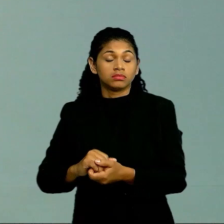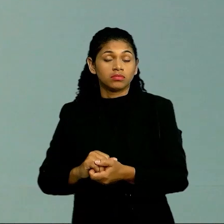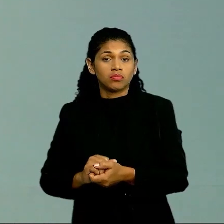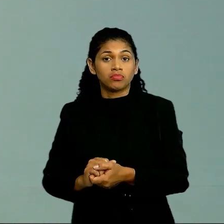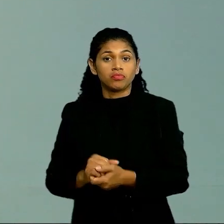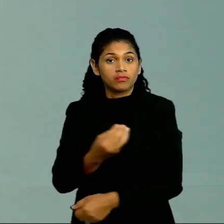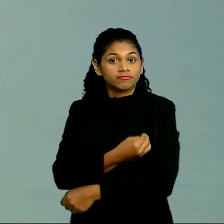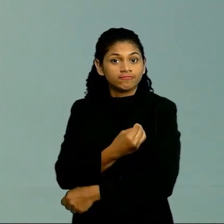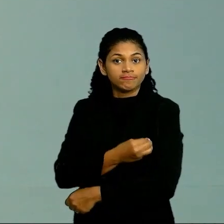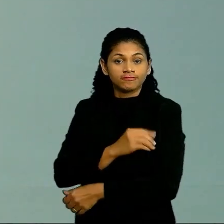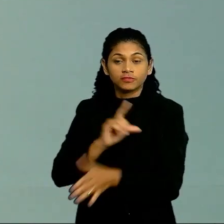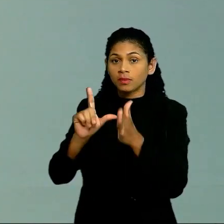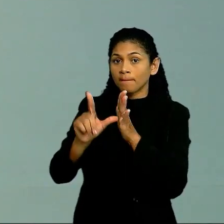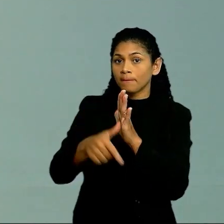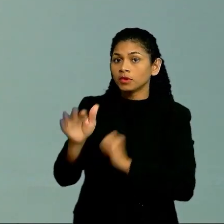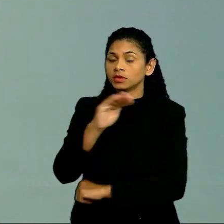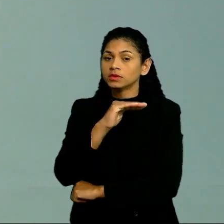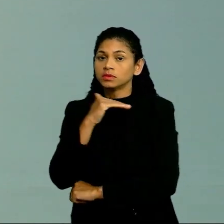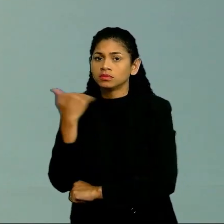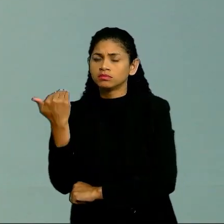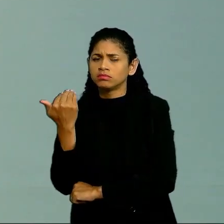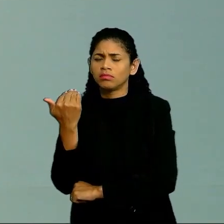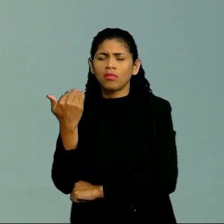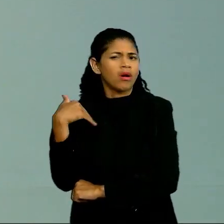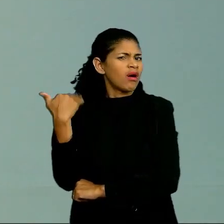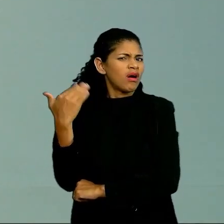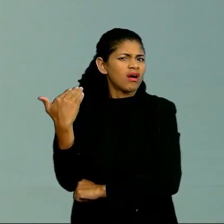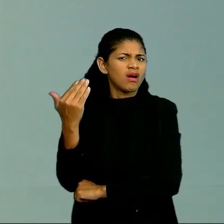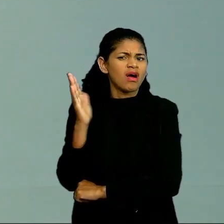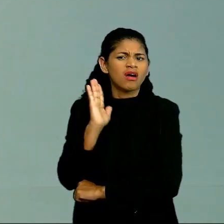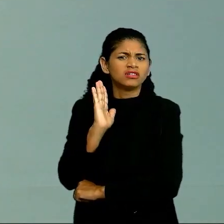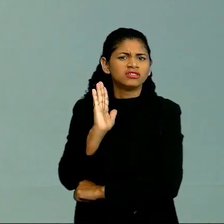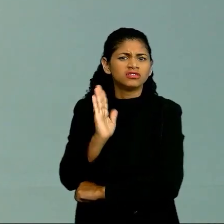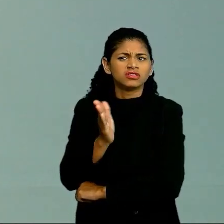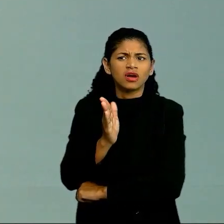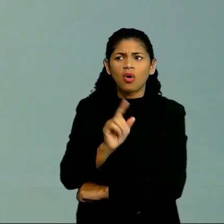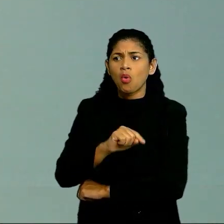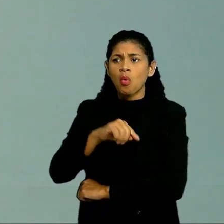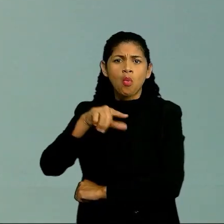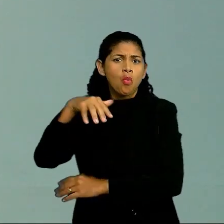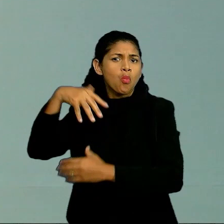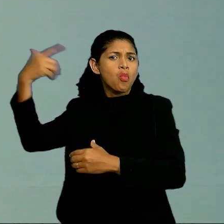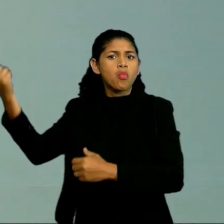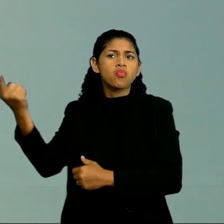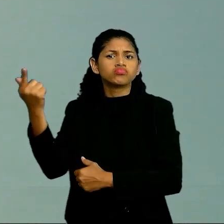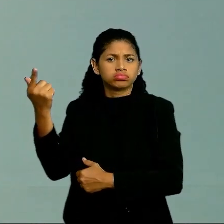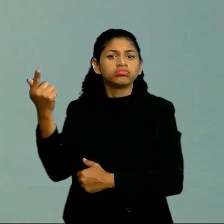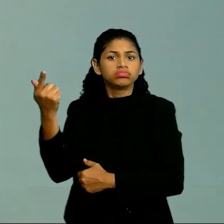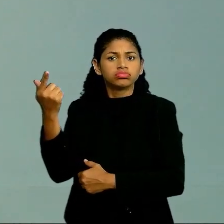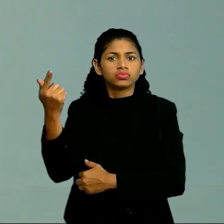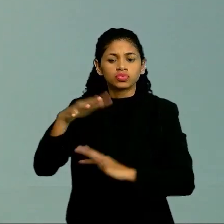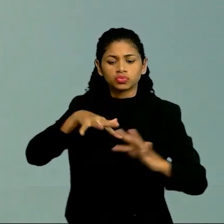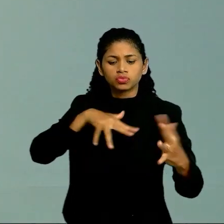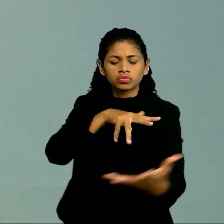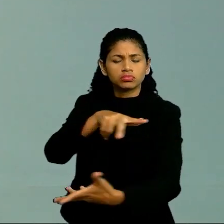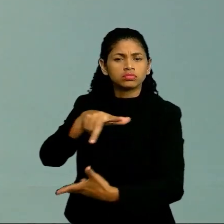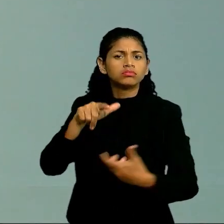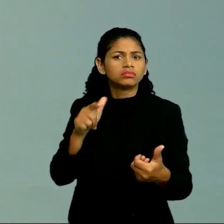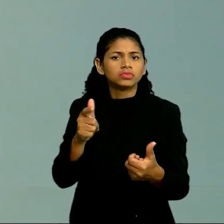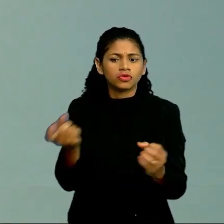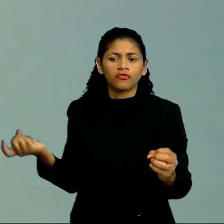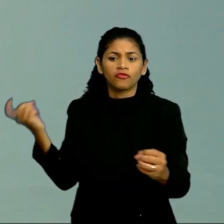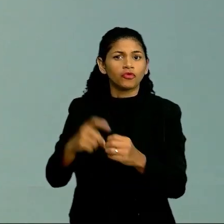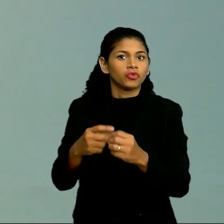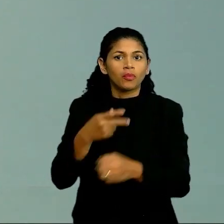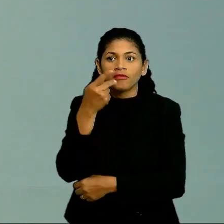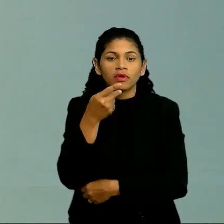foi que já veio de outro mundo para falar que tem uma vida além dessa? Então, a moral cristã ensinou a existência do céu, ensinou